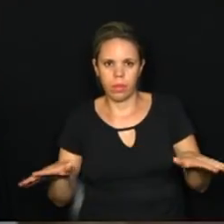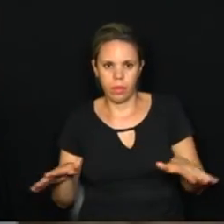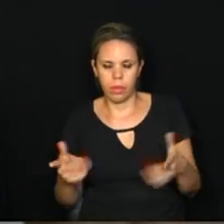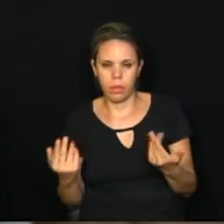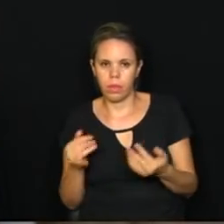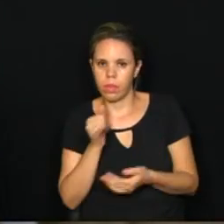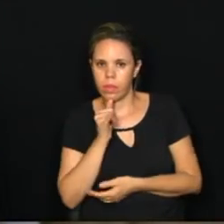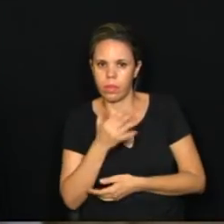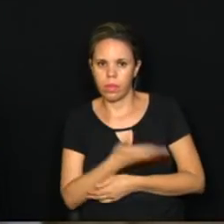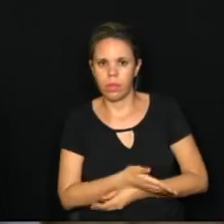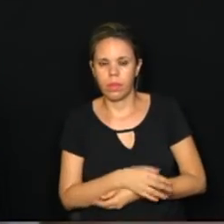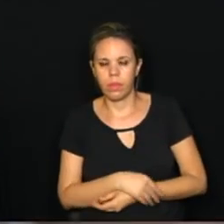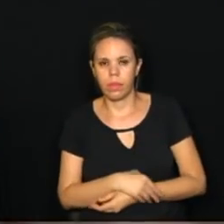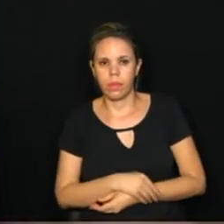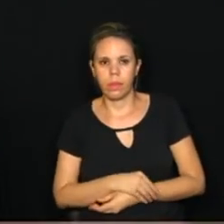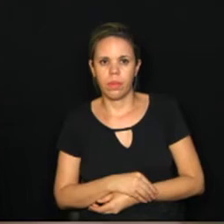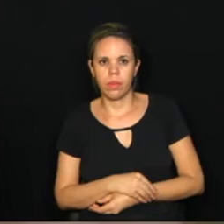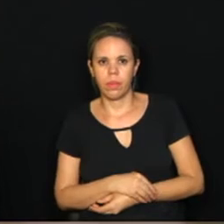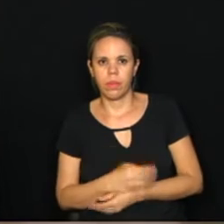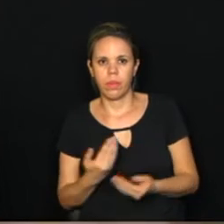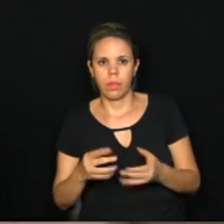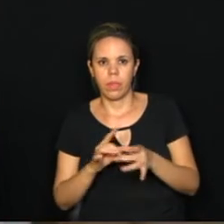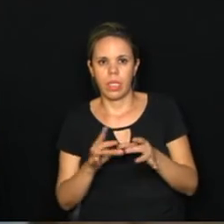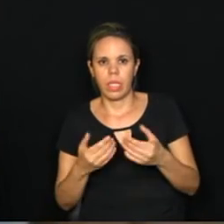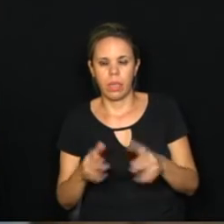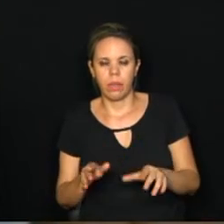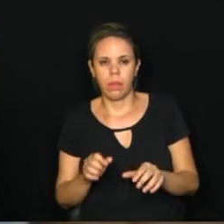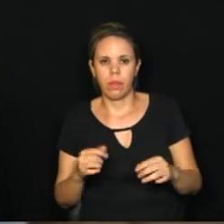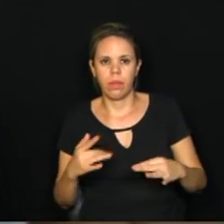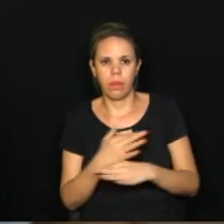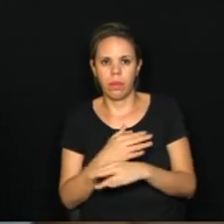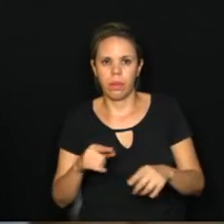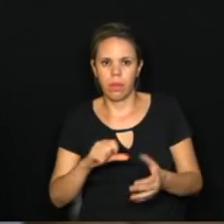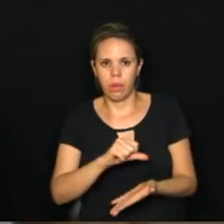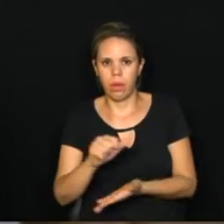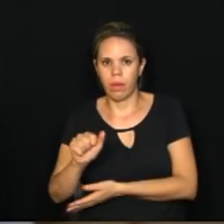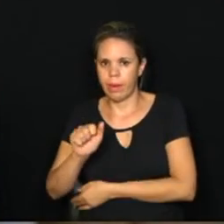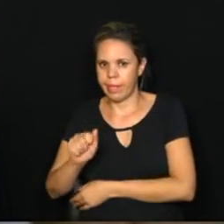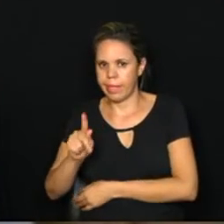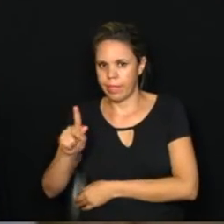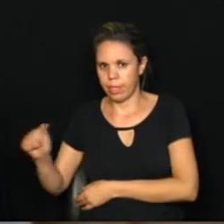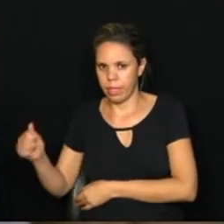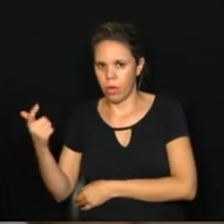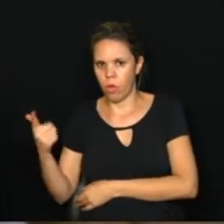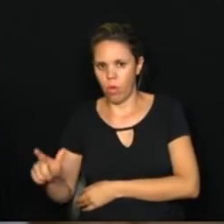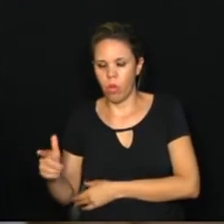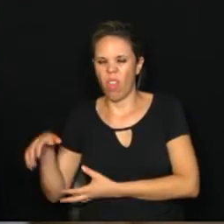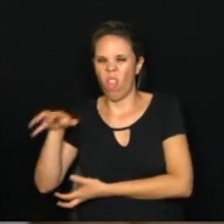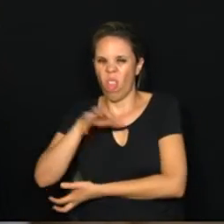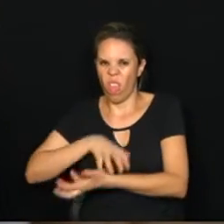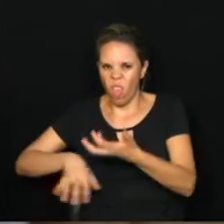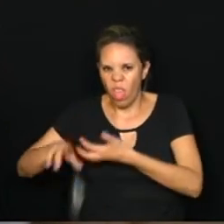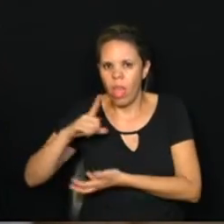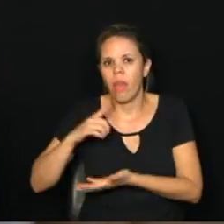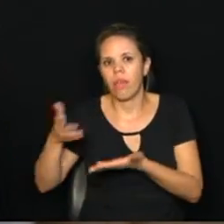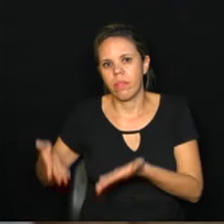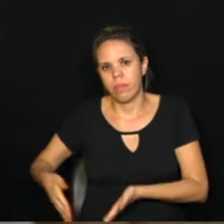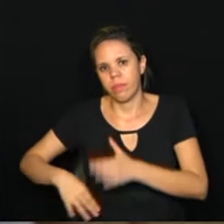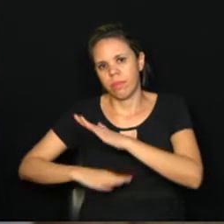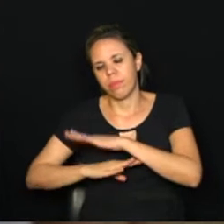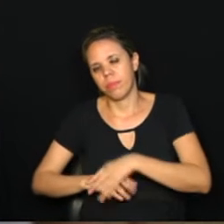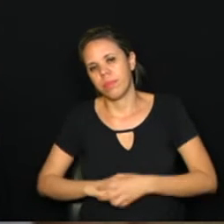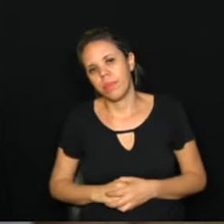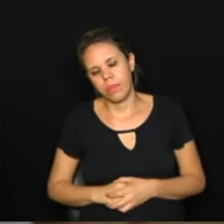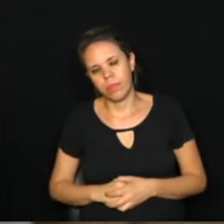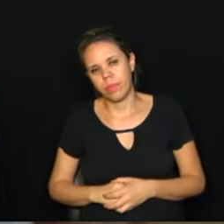por exemplo, a permissão da expansão urbana na região da APA, que também foi uma outra polêmica que nós tivemos aqui nessa casa.